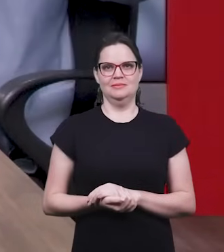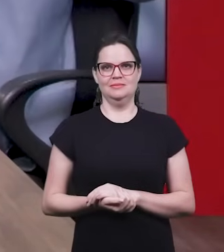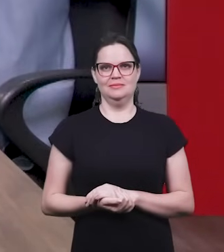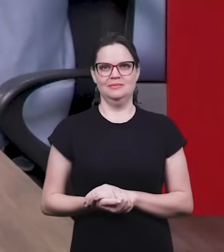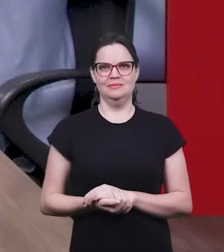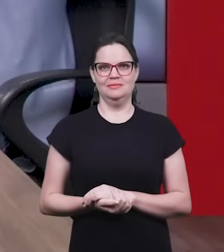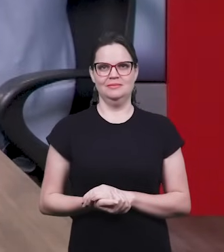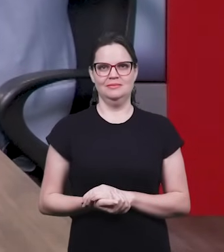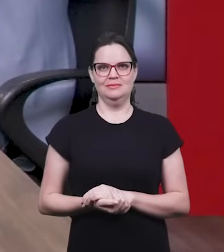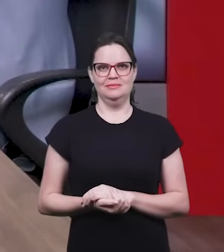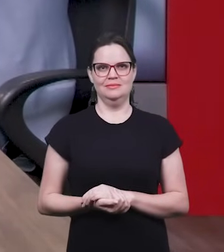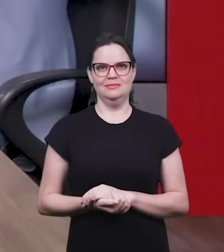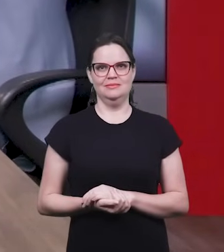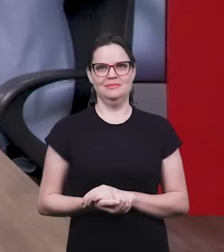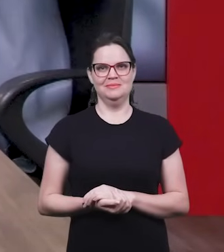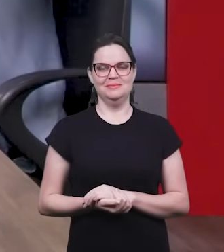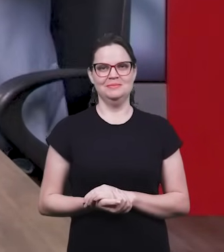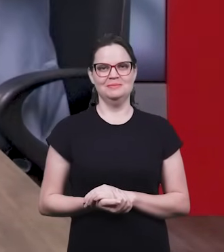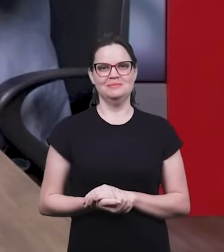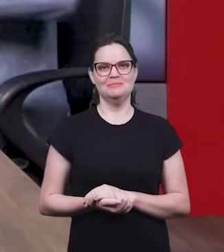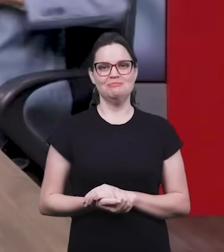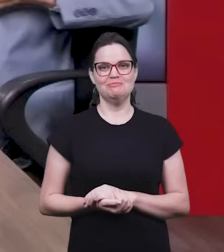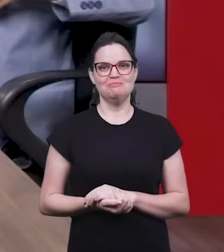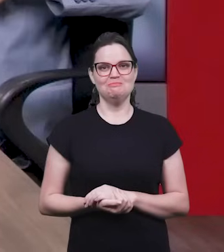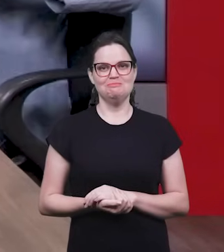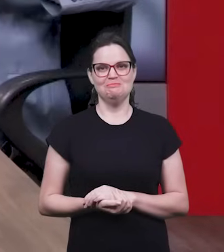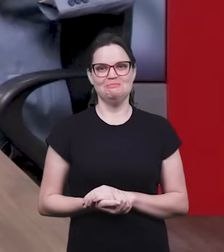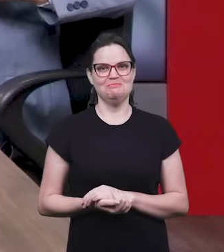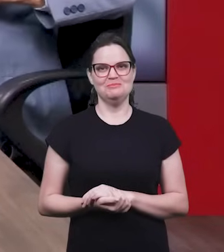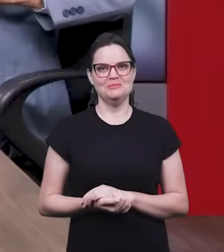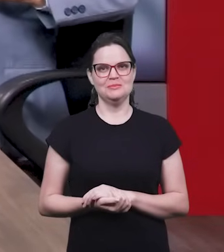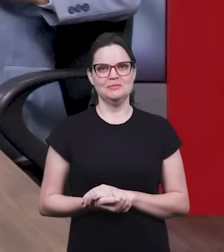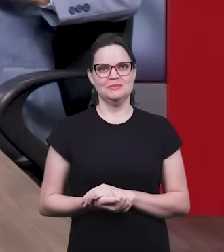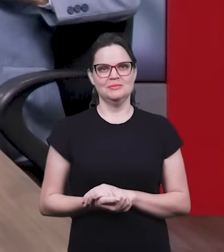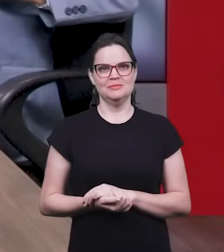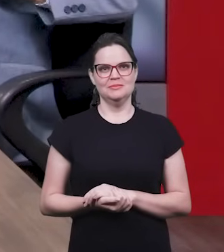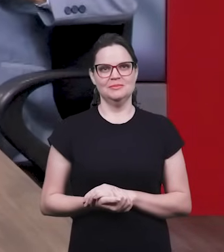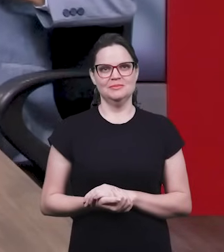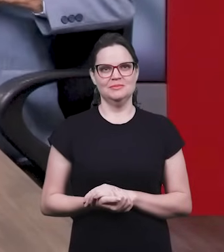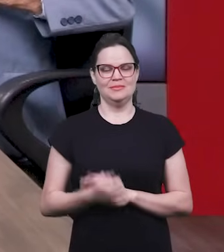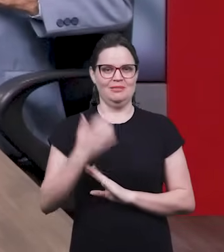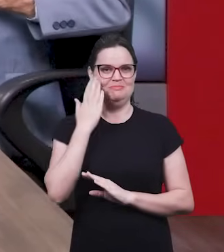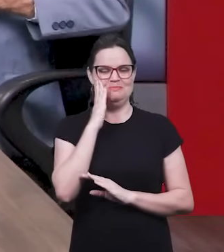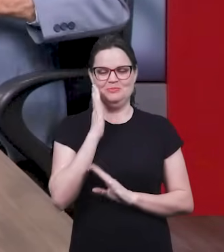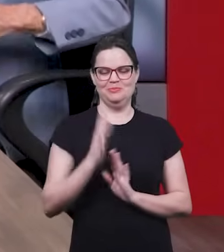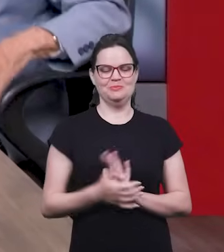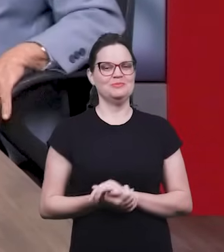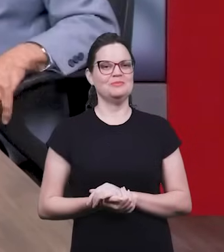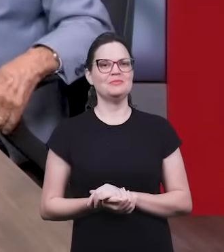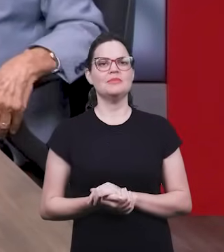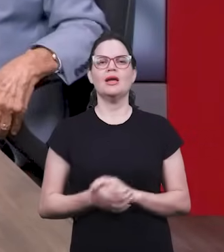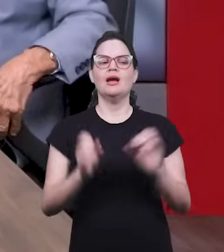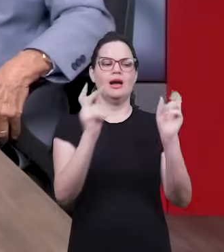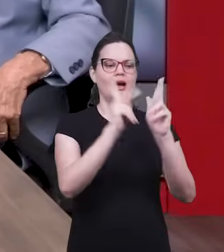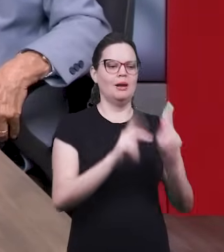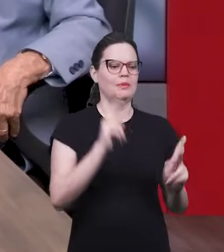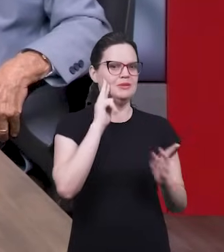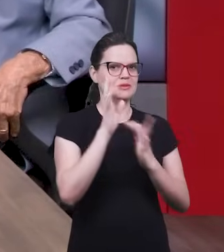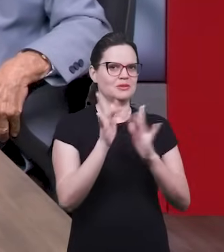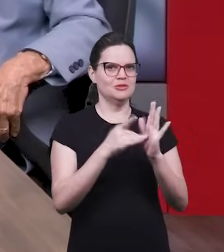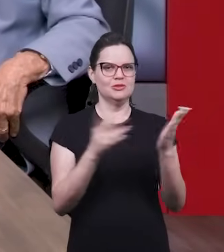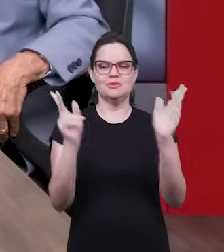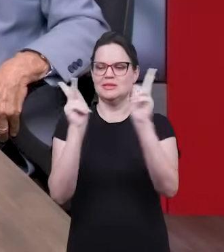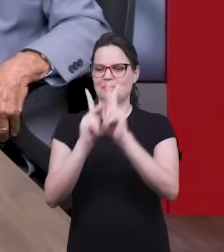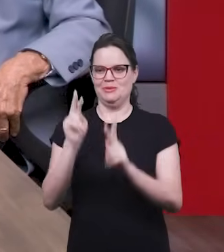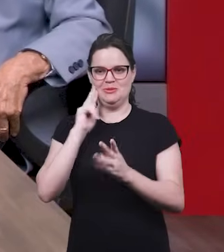perdeu. Estou apanhando aí, o Fluminense está apanhando. Que bom. Paz Senhor, Fernanda. Paz Senhor, Késima.